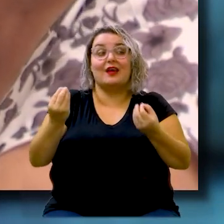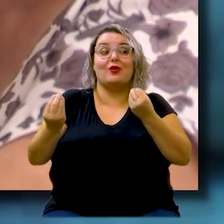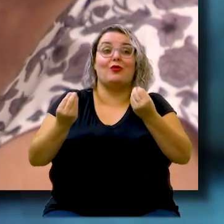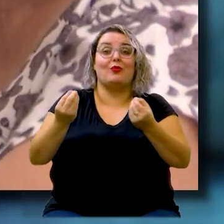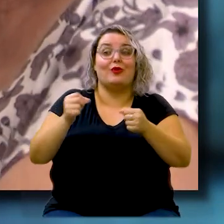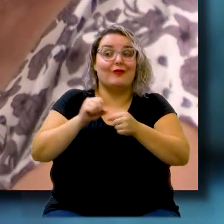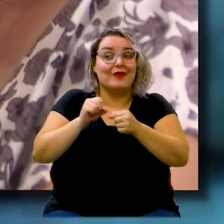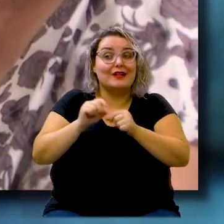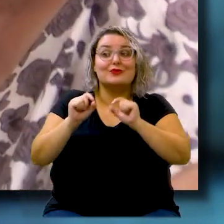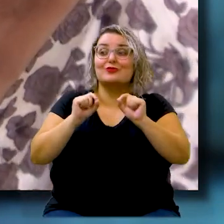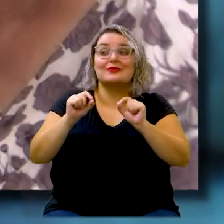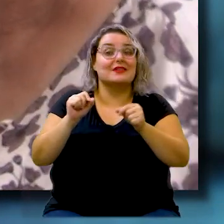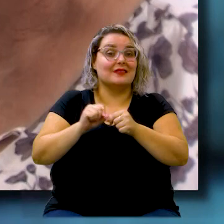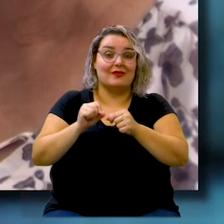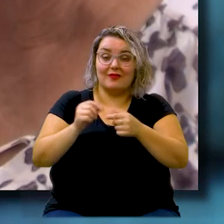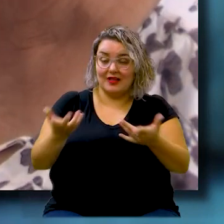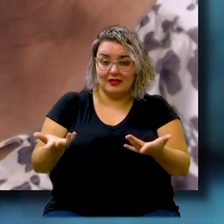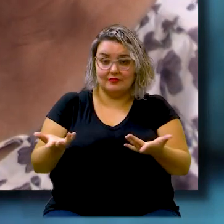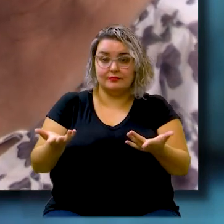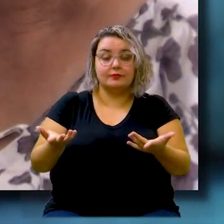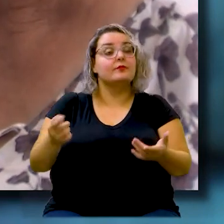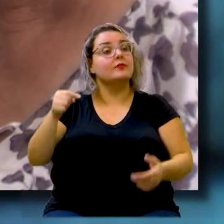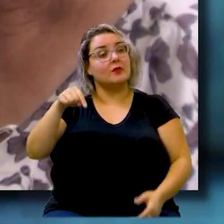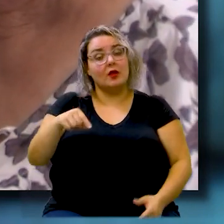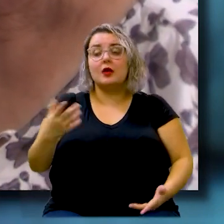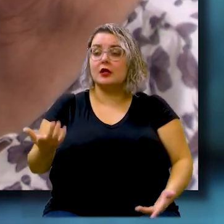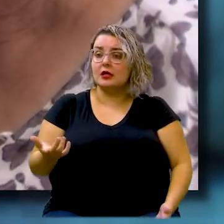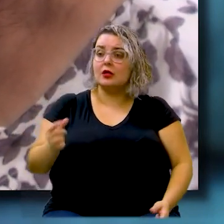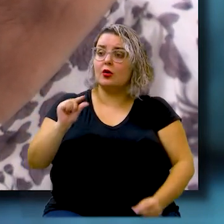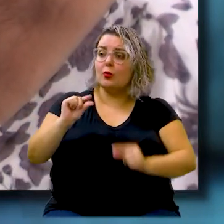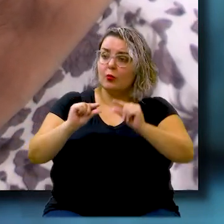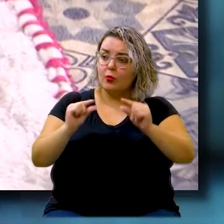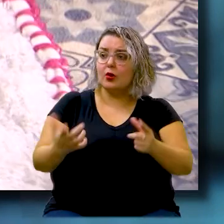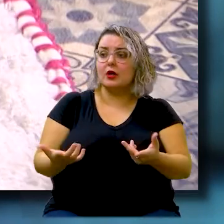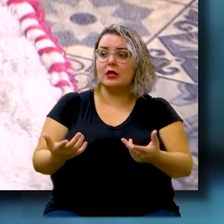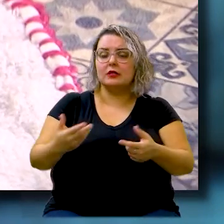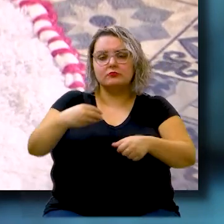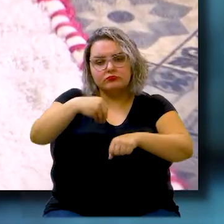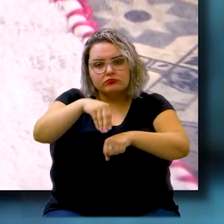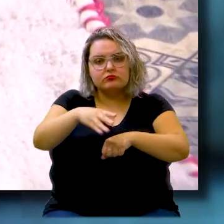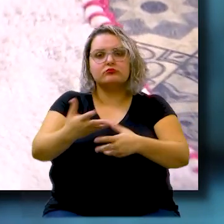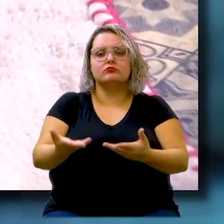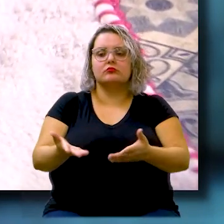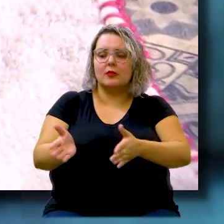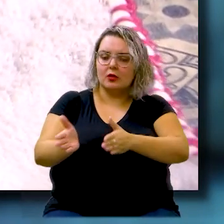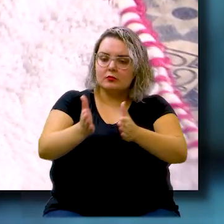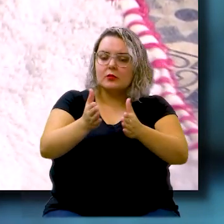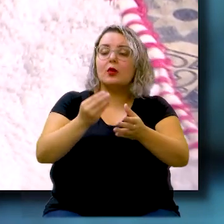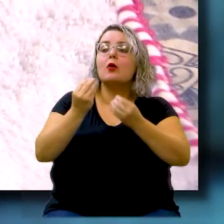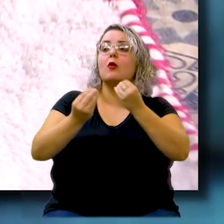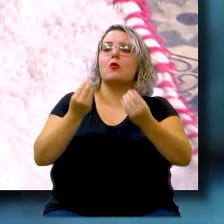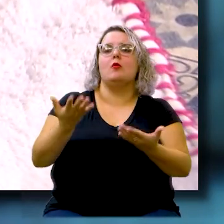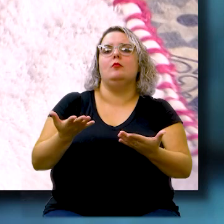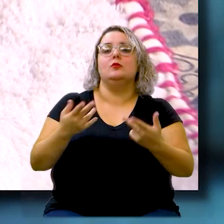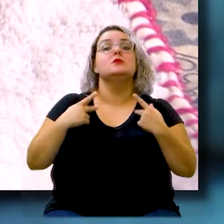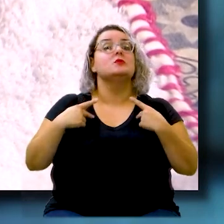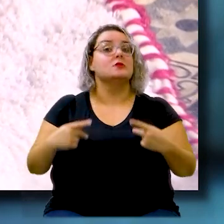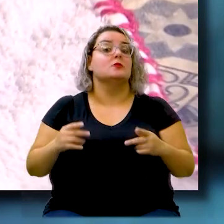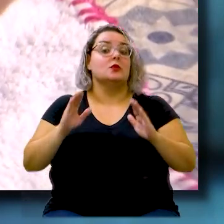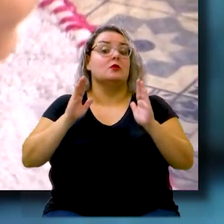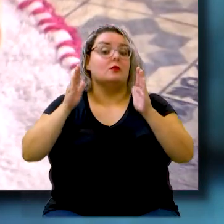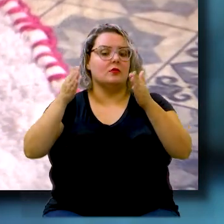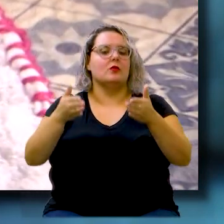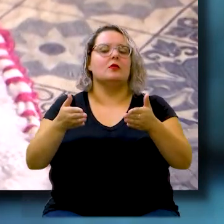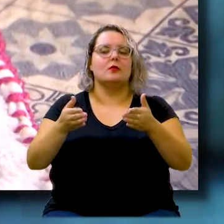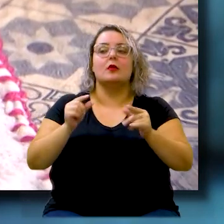E agora, né? Então aqui dá um pequeno direcionamento para ele saber como se colocar e